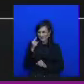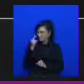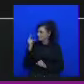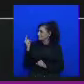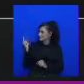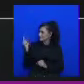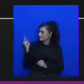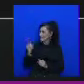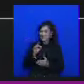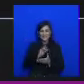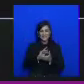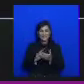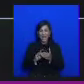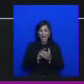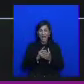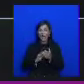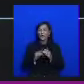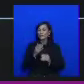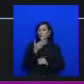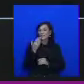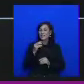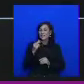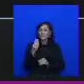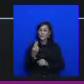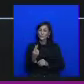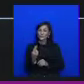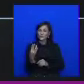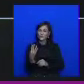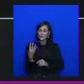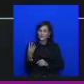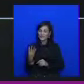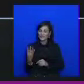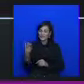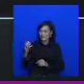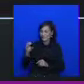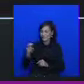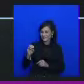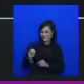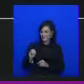Essa é a Loto Fácil, concurso 2440.